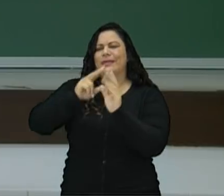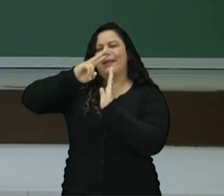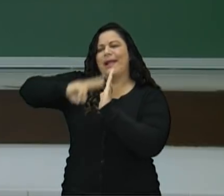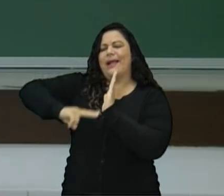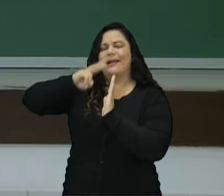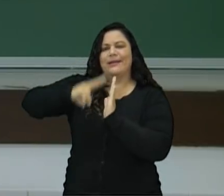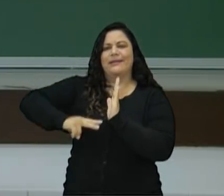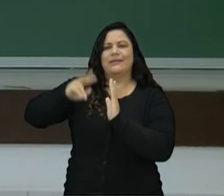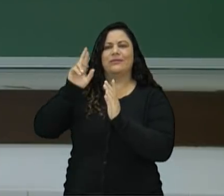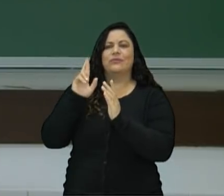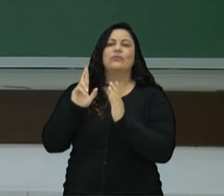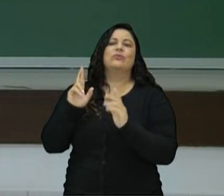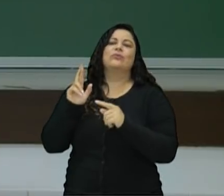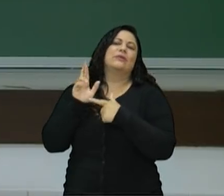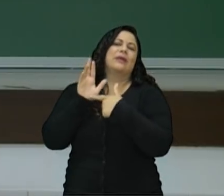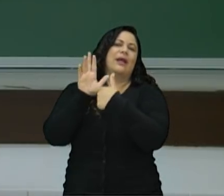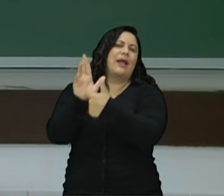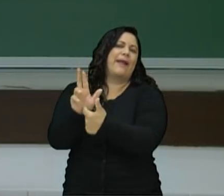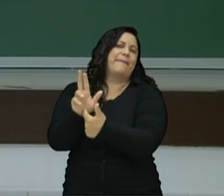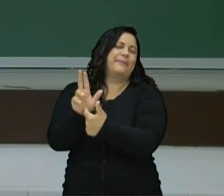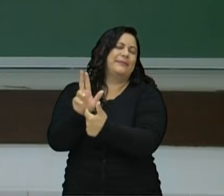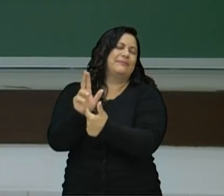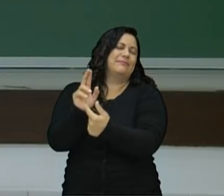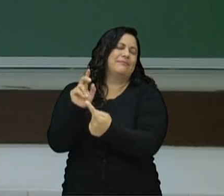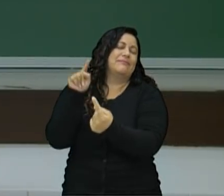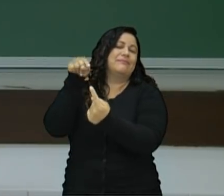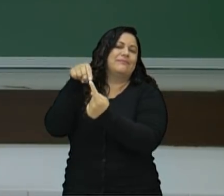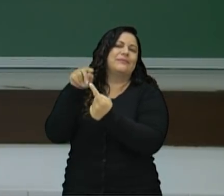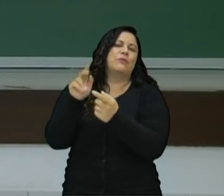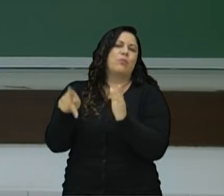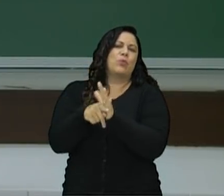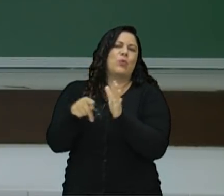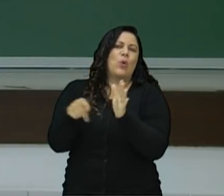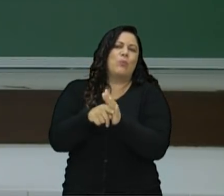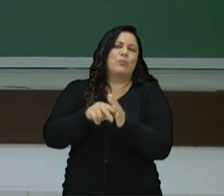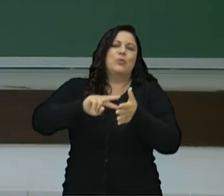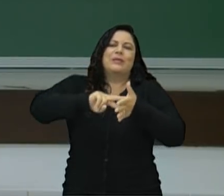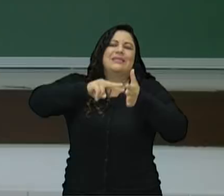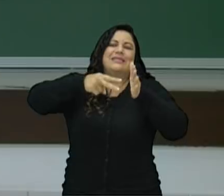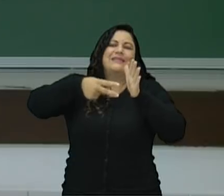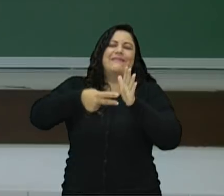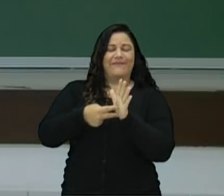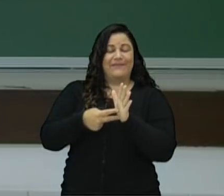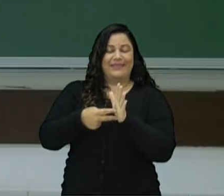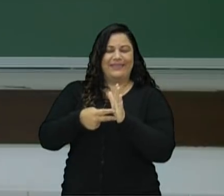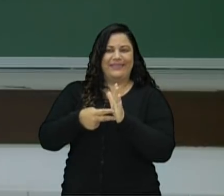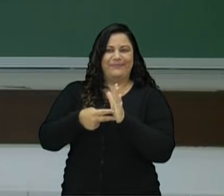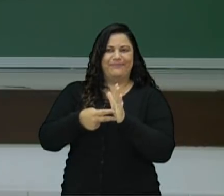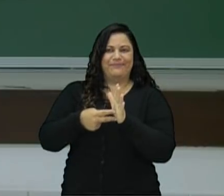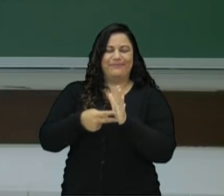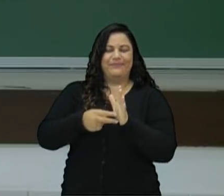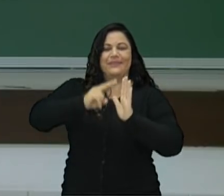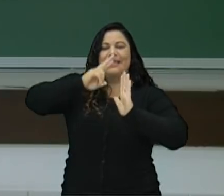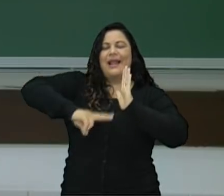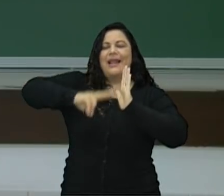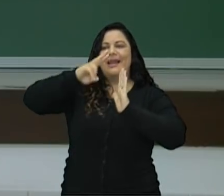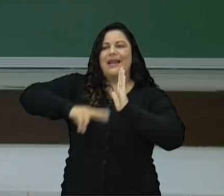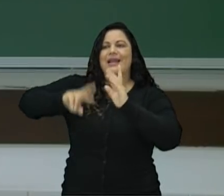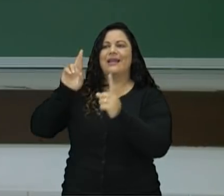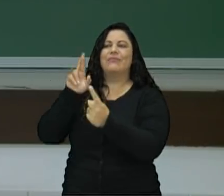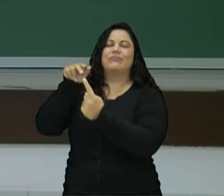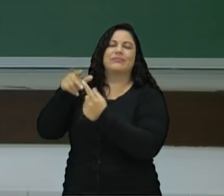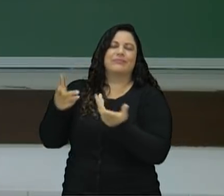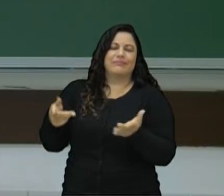que significa ler para ela, né? Aqui a gente vai dar continuidade, né, para alguns fragmentos